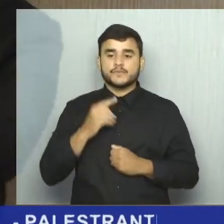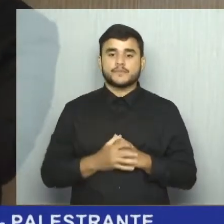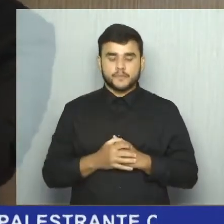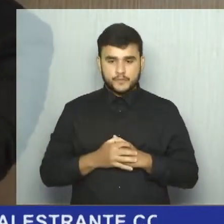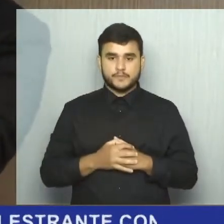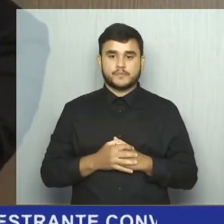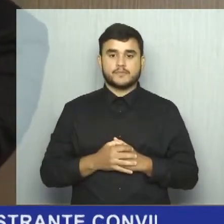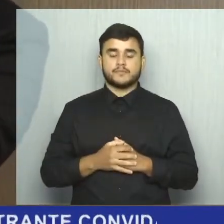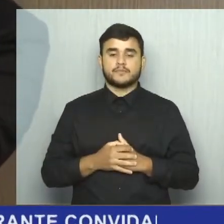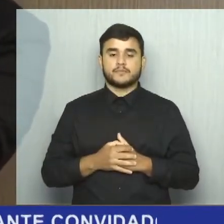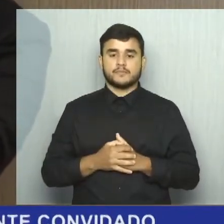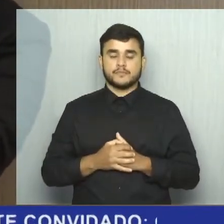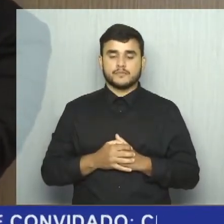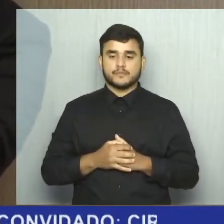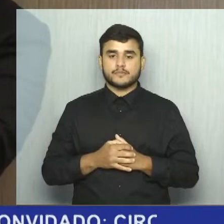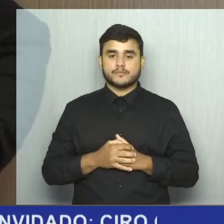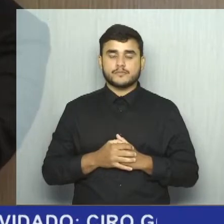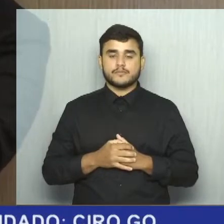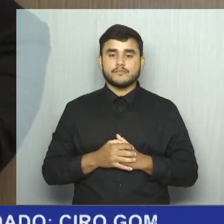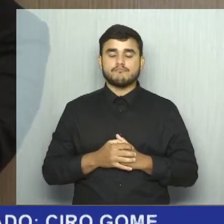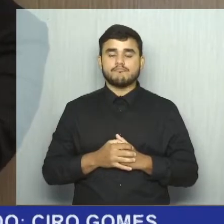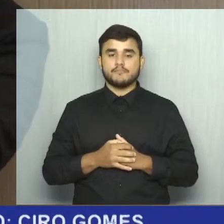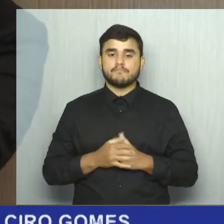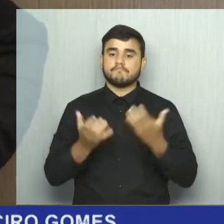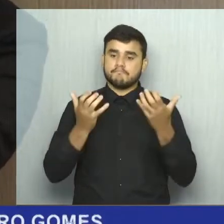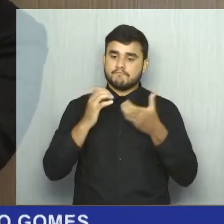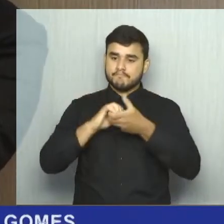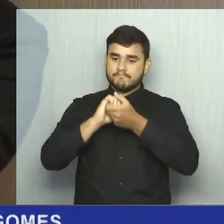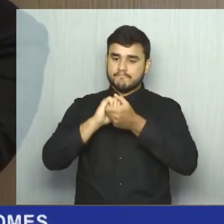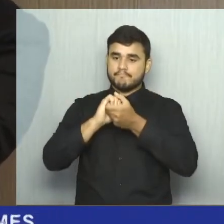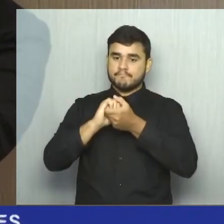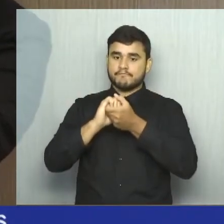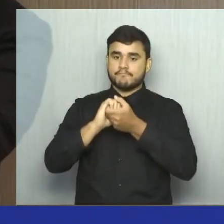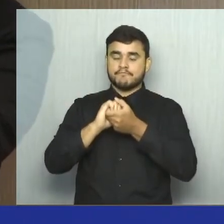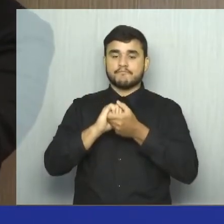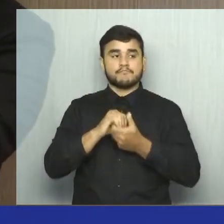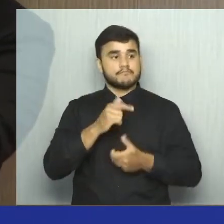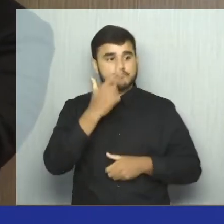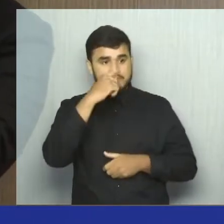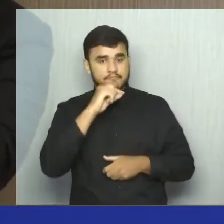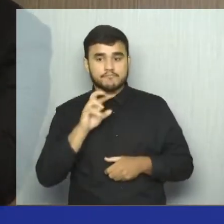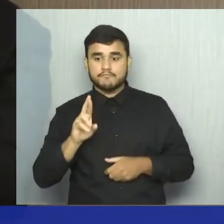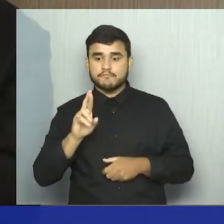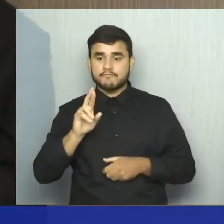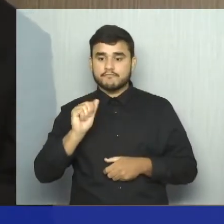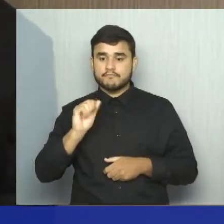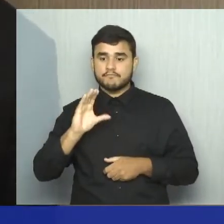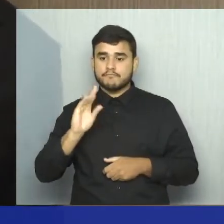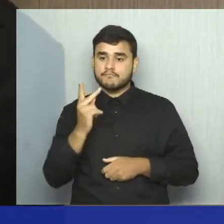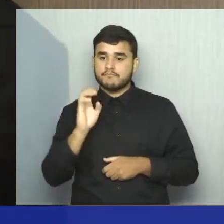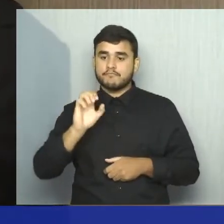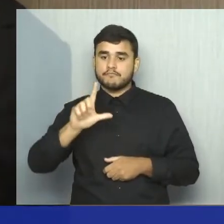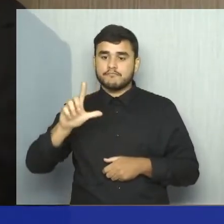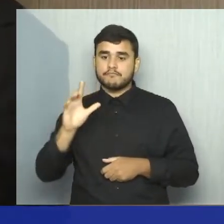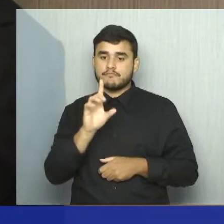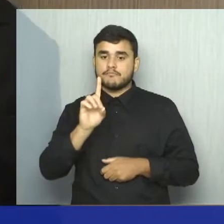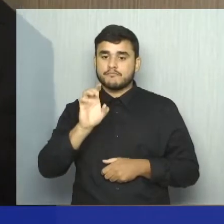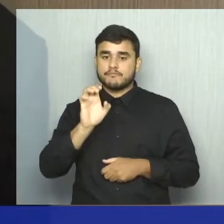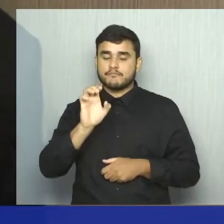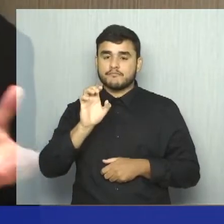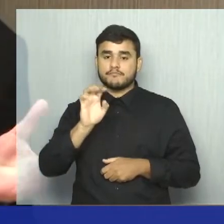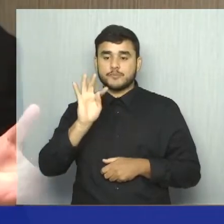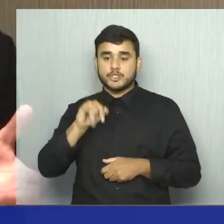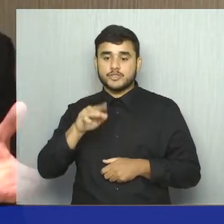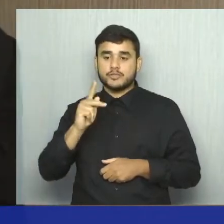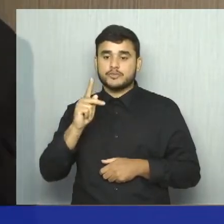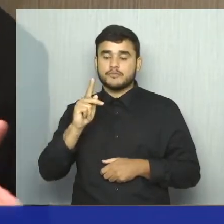nós. Quero cumprimentar a Raquel Timbó, que preside, que ordena a Escola do Parlamento da